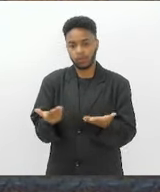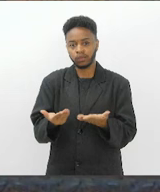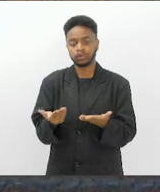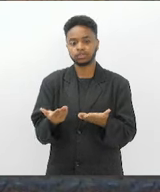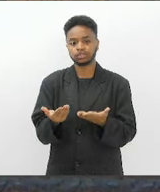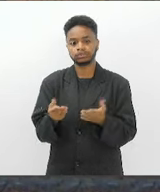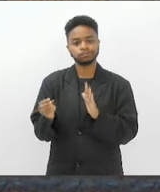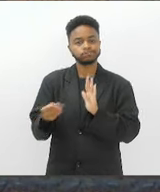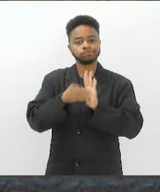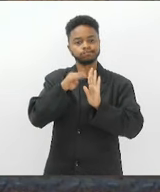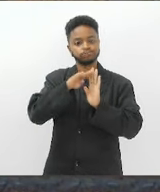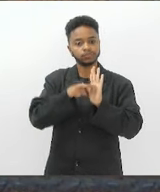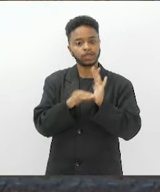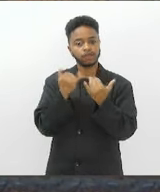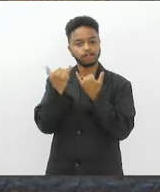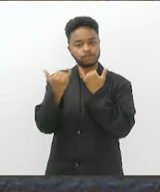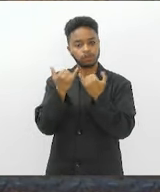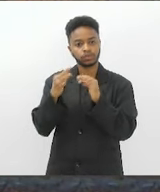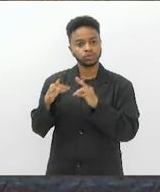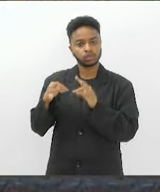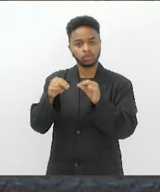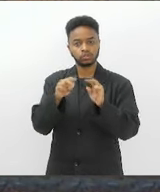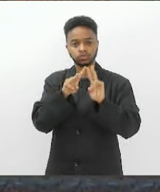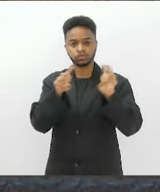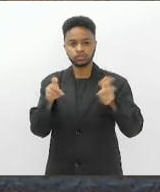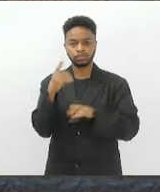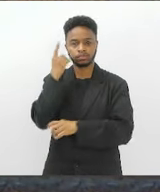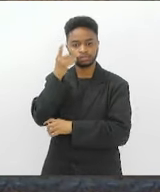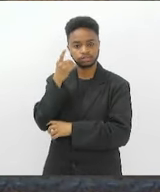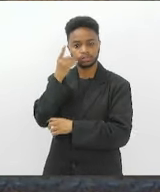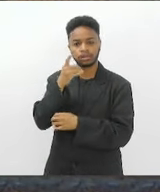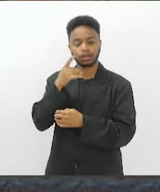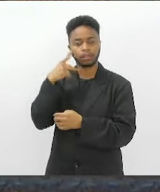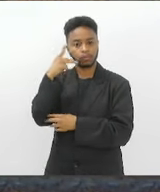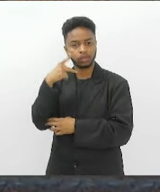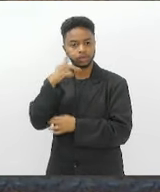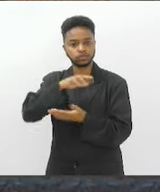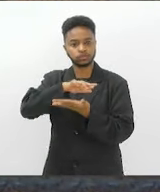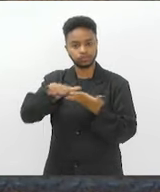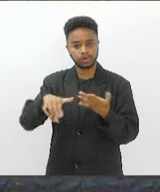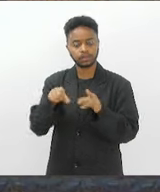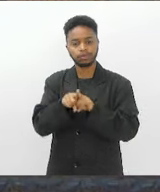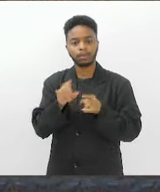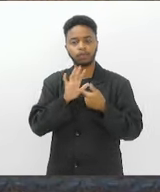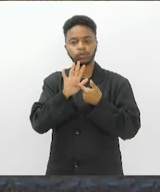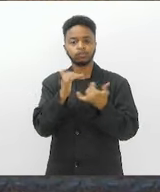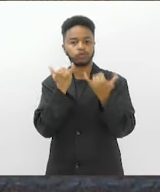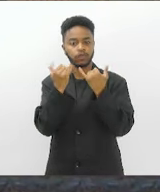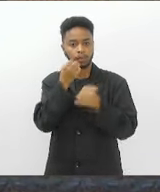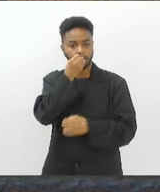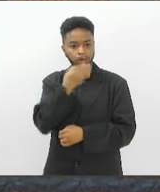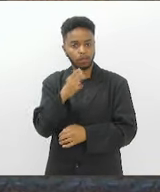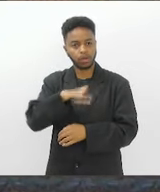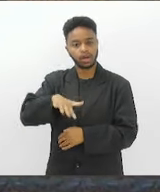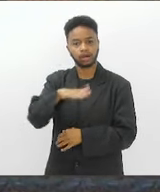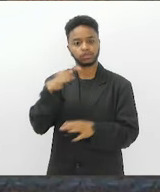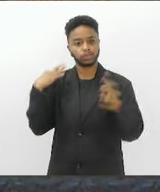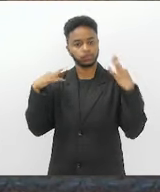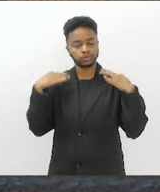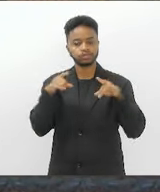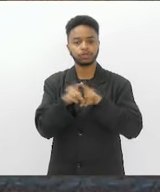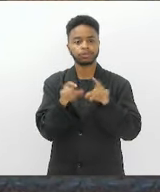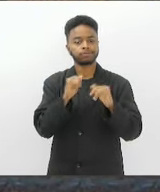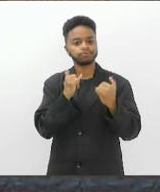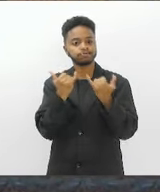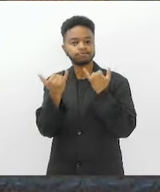todas as notícias de parlamentares e trouxe boas notícias para o turismo. É um jornal que está sempre com boas notícias do nosso